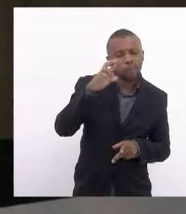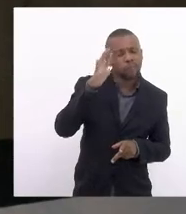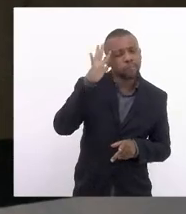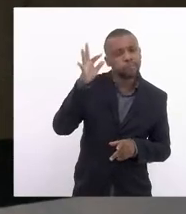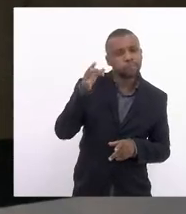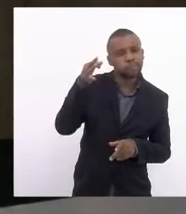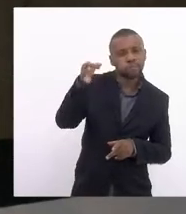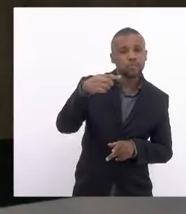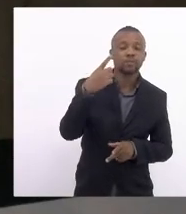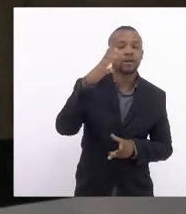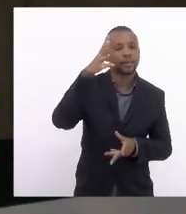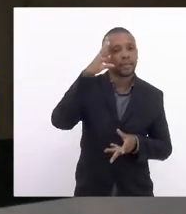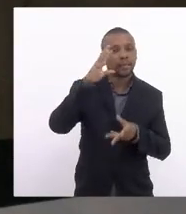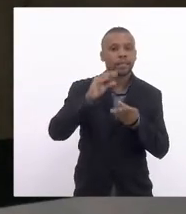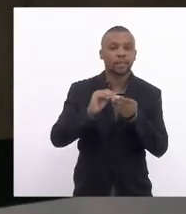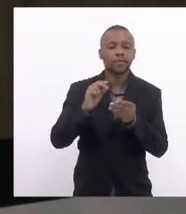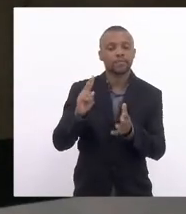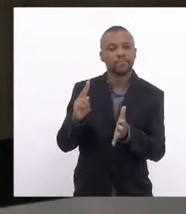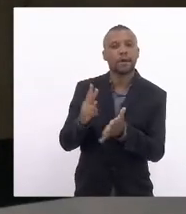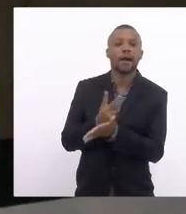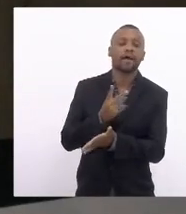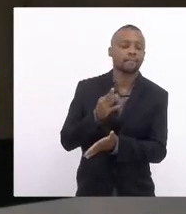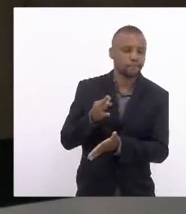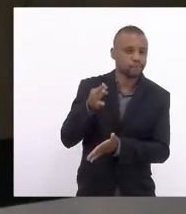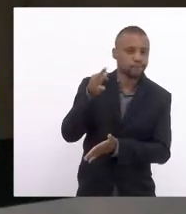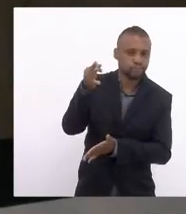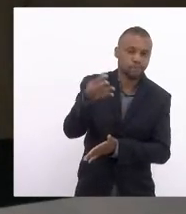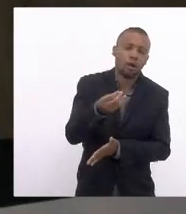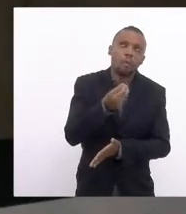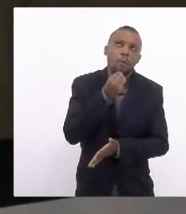que vai acontecer. Provavelmente,